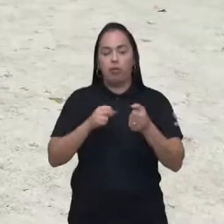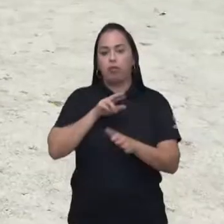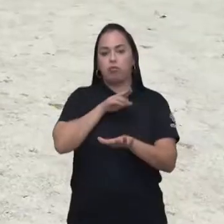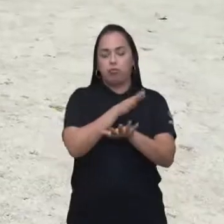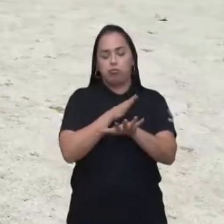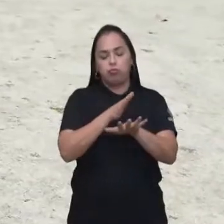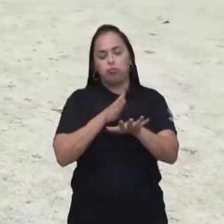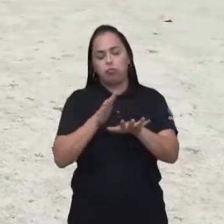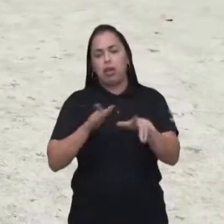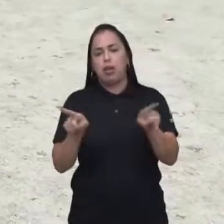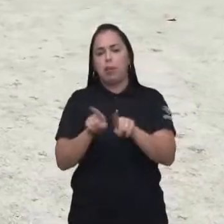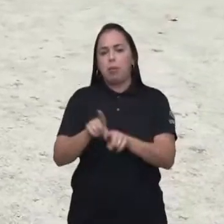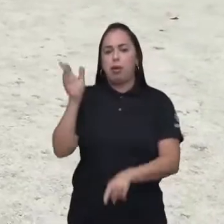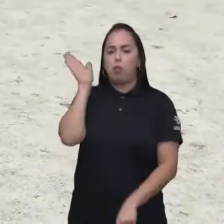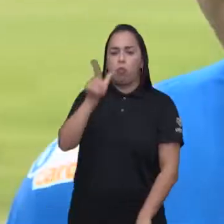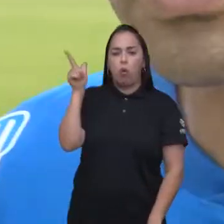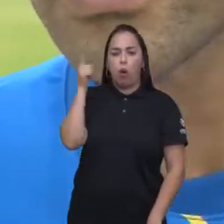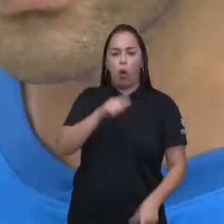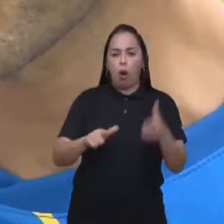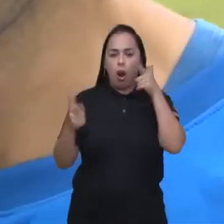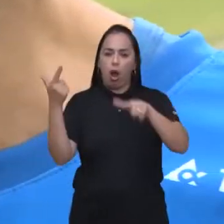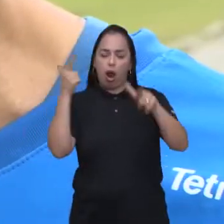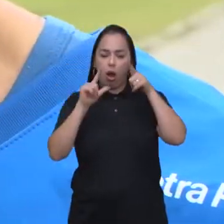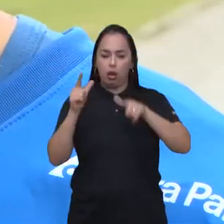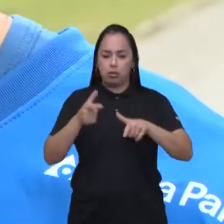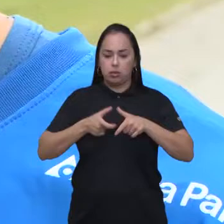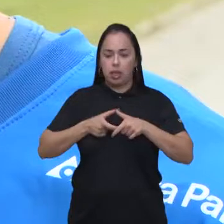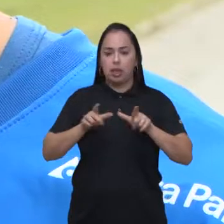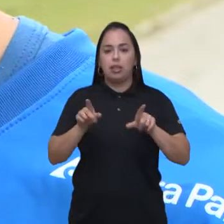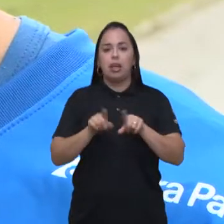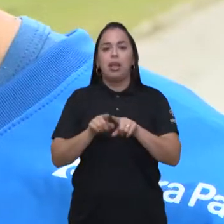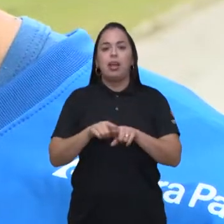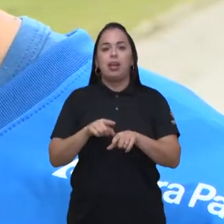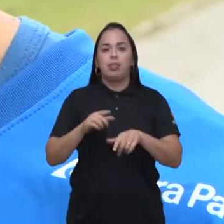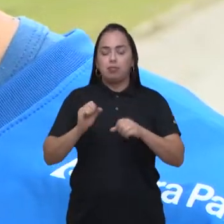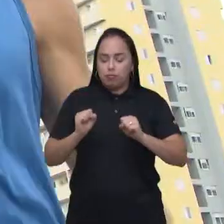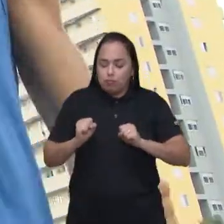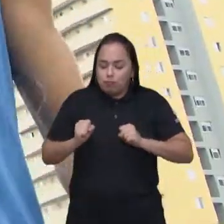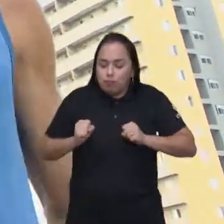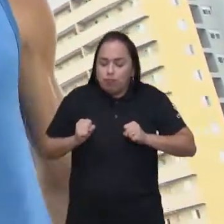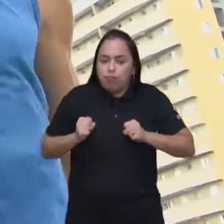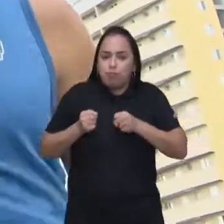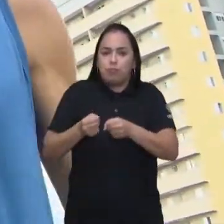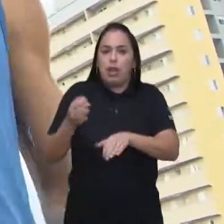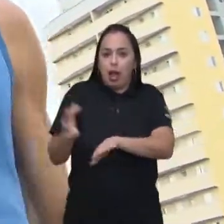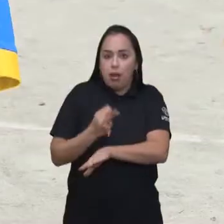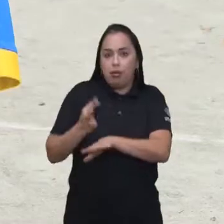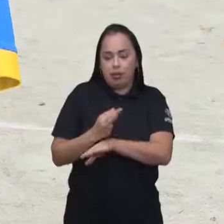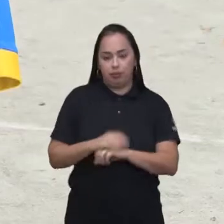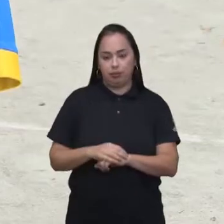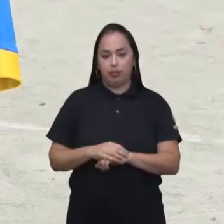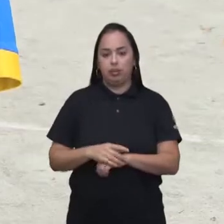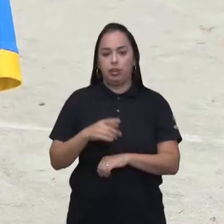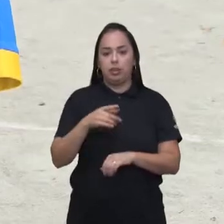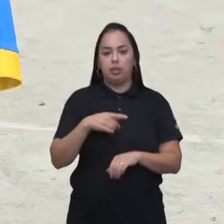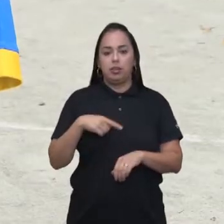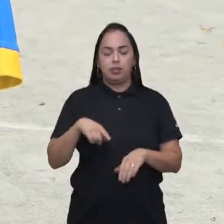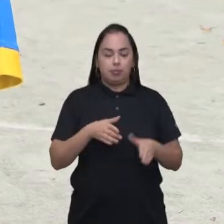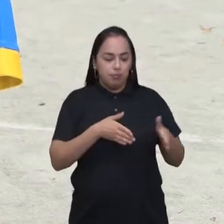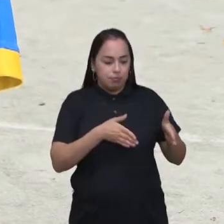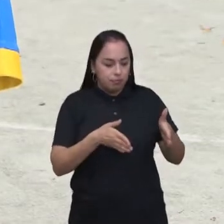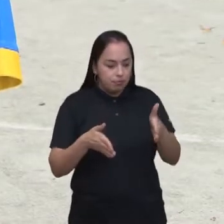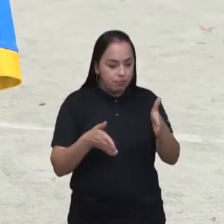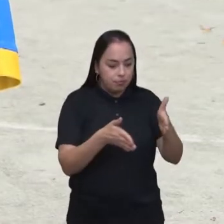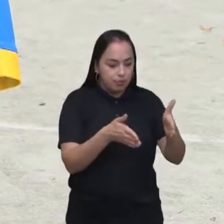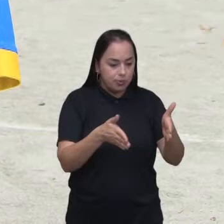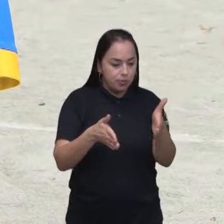atletismo com várias conquistas no currículo resultados que superam as dificuldades durante os treinos mas se sente treino